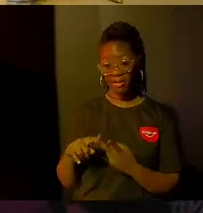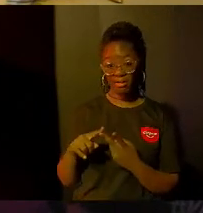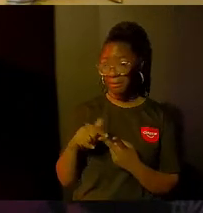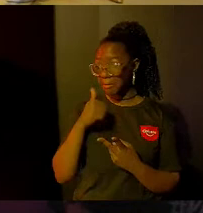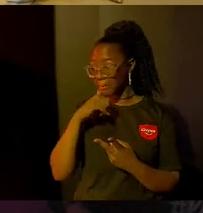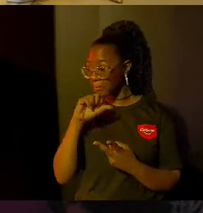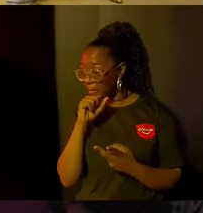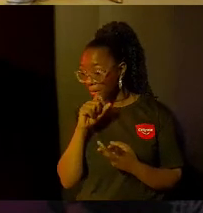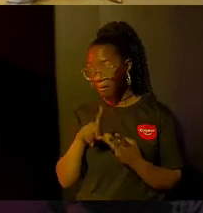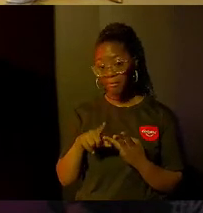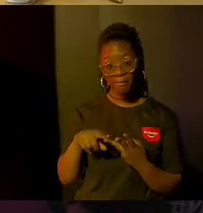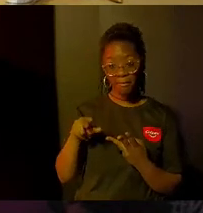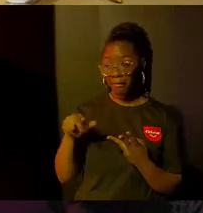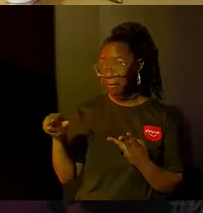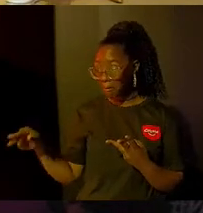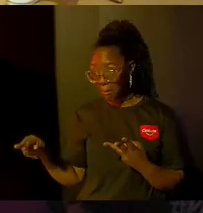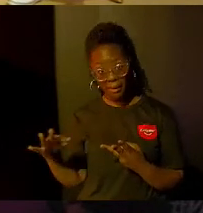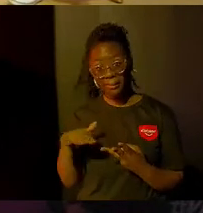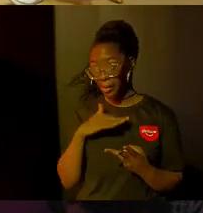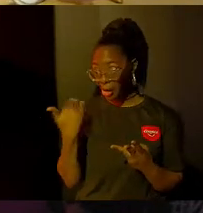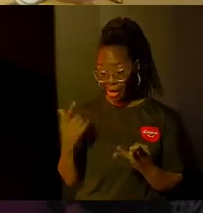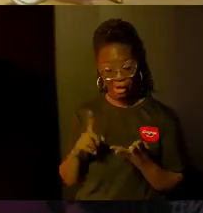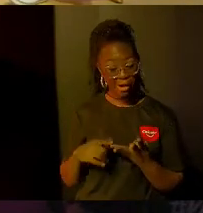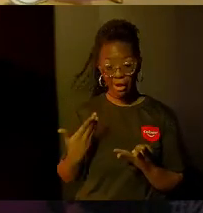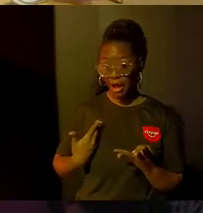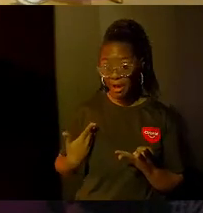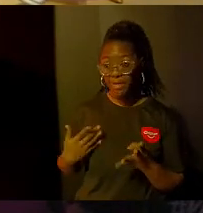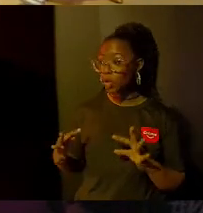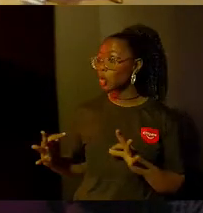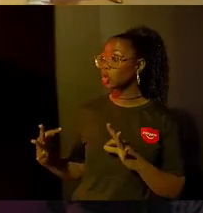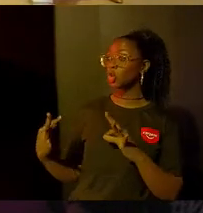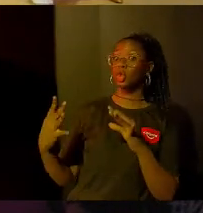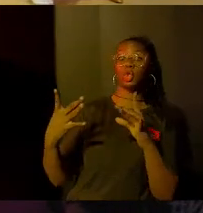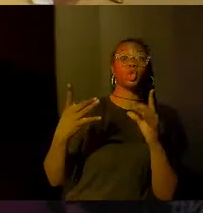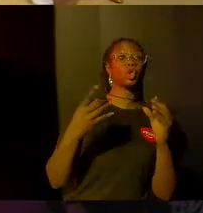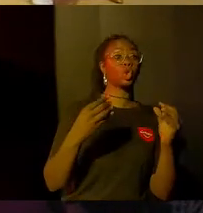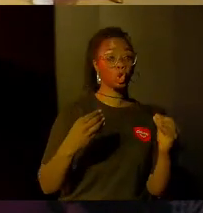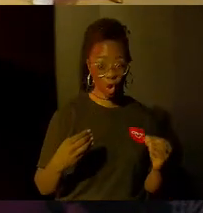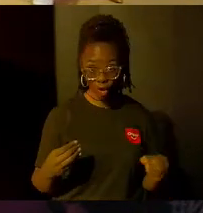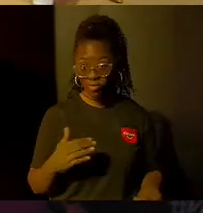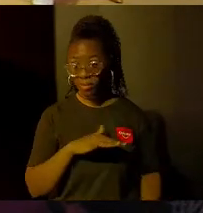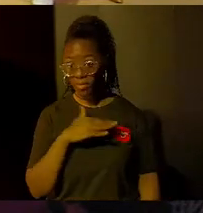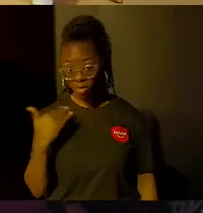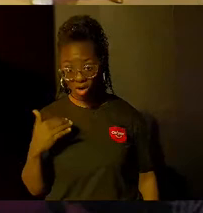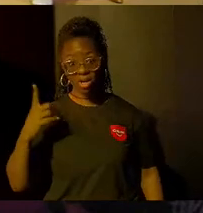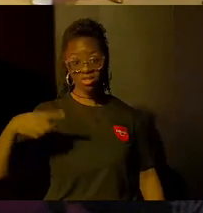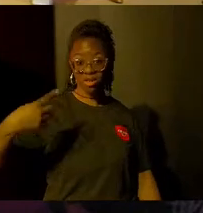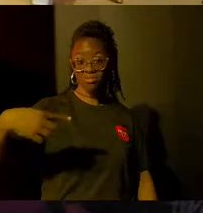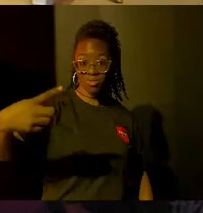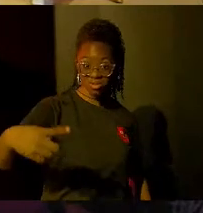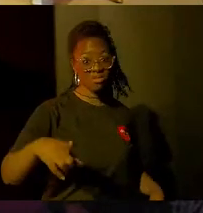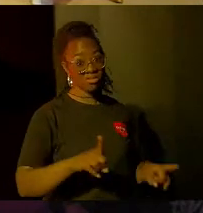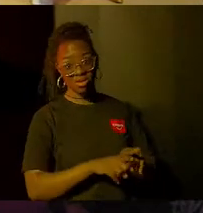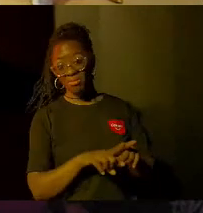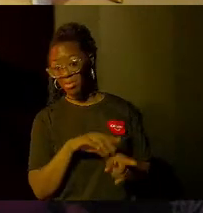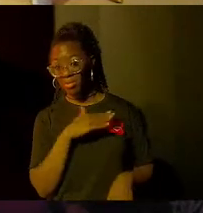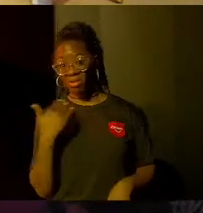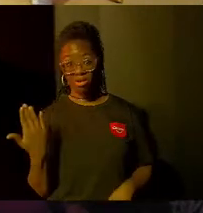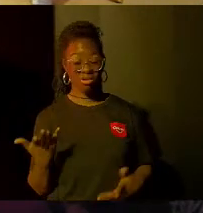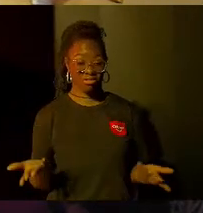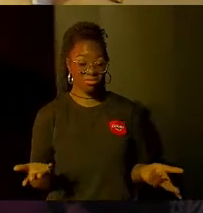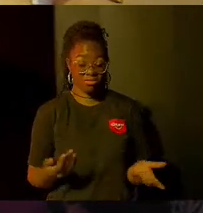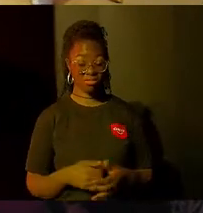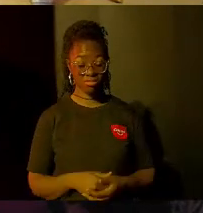morreu nos seus irmãos vão morrer os seus amigos vão morrer todos os seus contemporâneos vão morrer e os que vierem depois dele então pronto